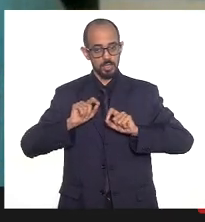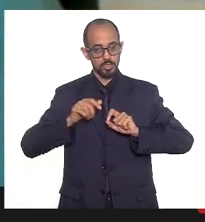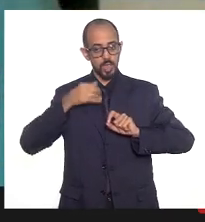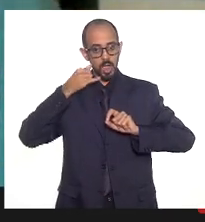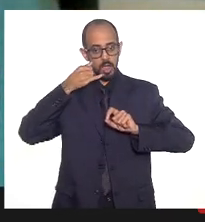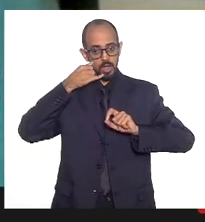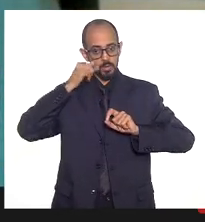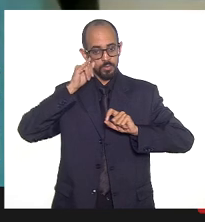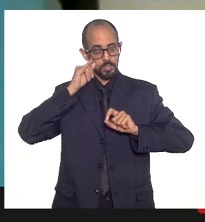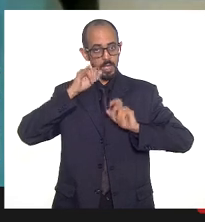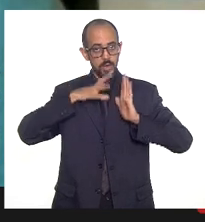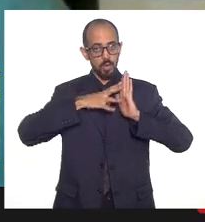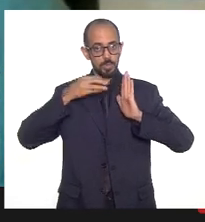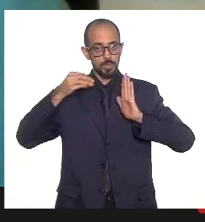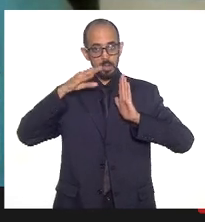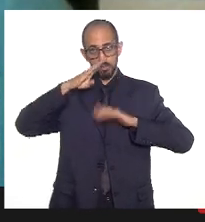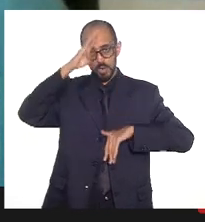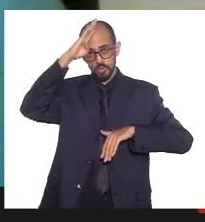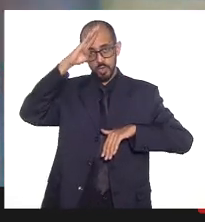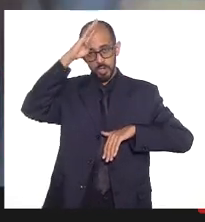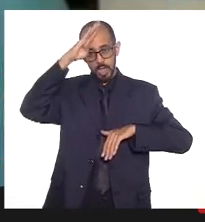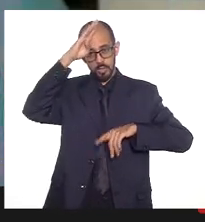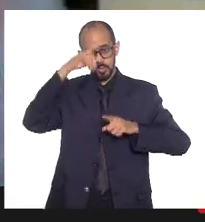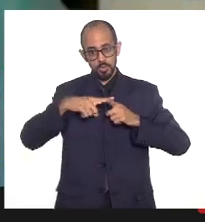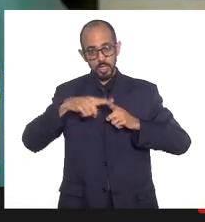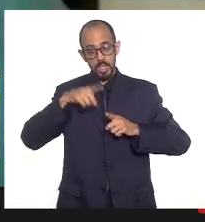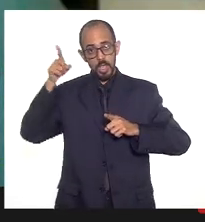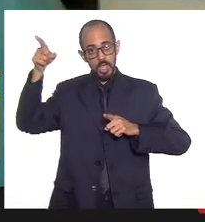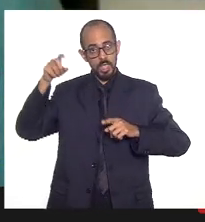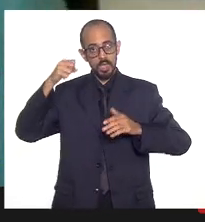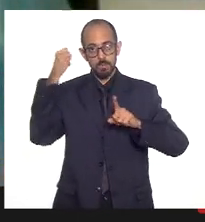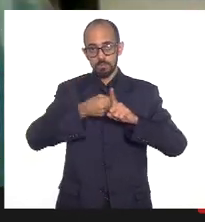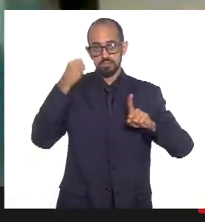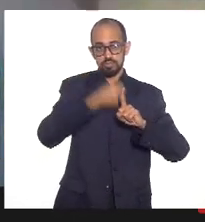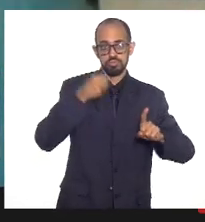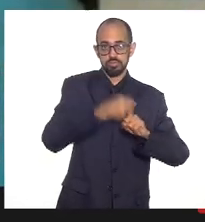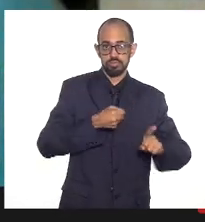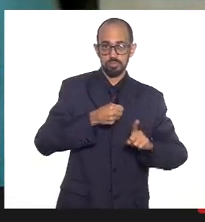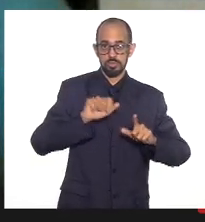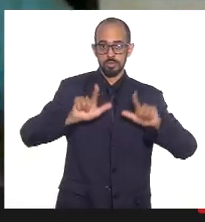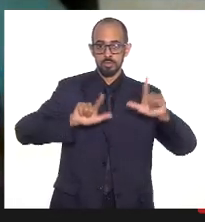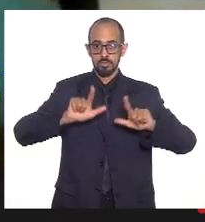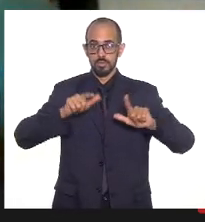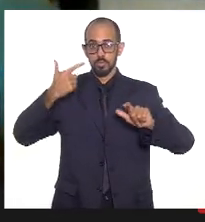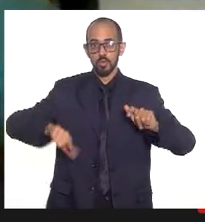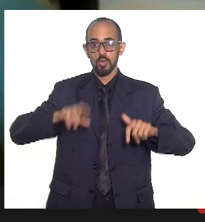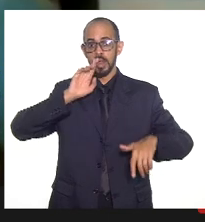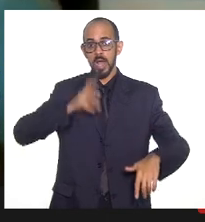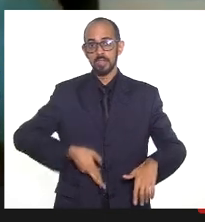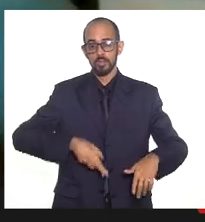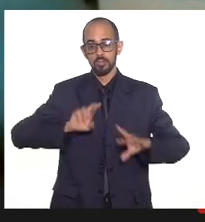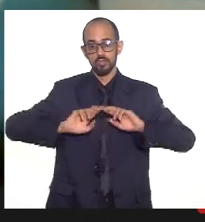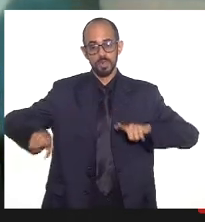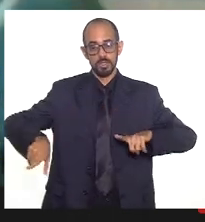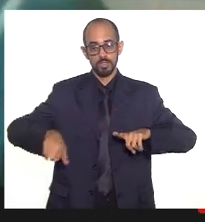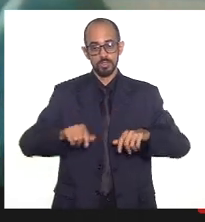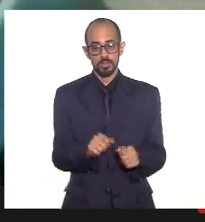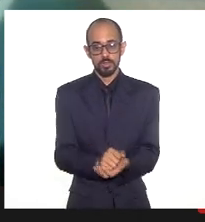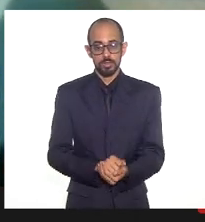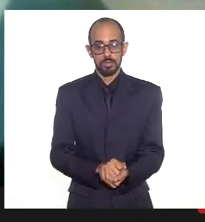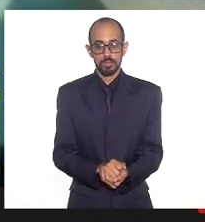o Bolsonaro, porque o Bolsonaro hoje bate na grande mídia, por outras razões que não as nossas, pelas razões